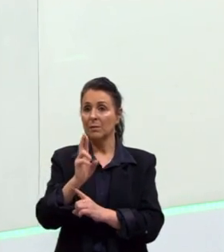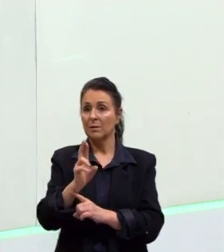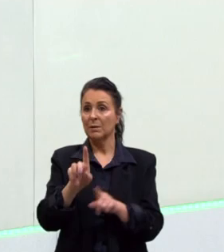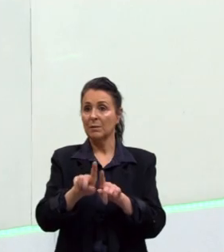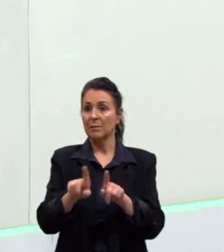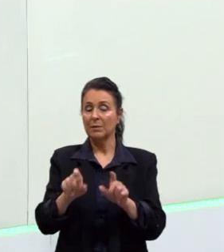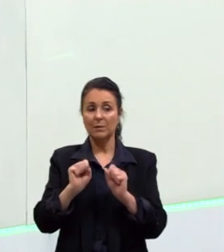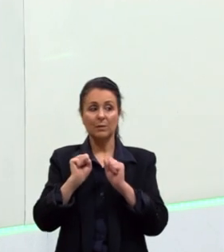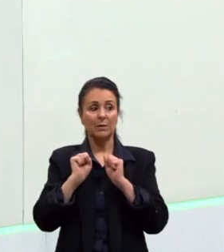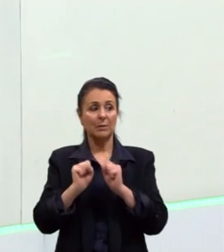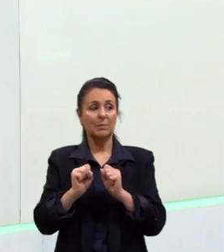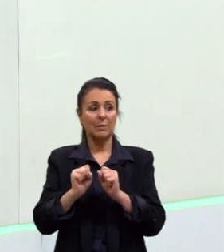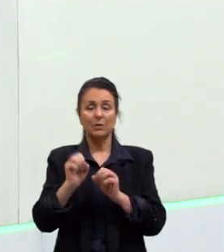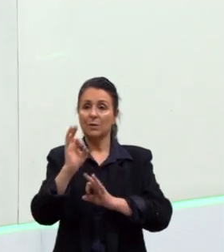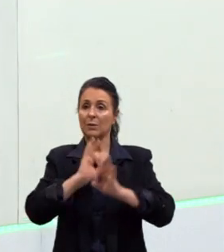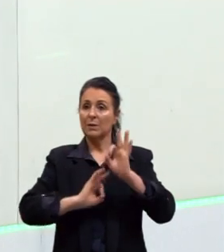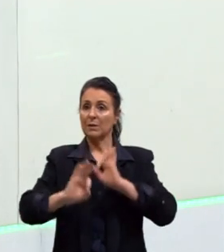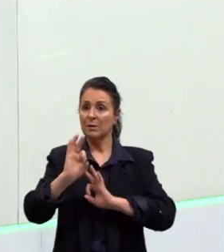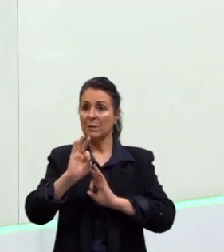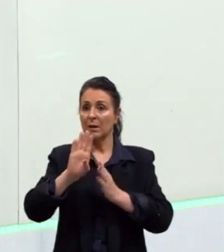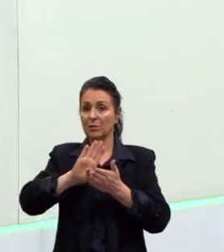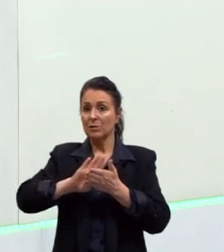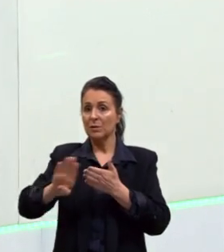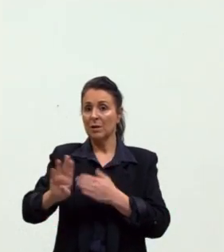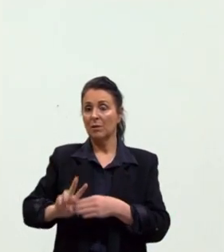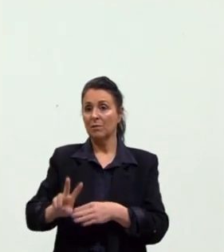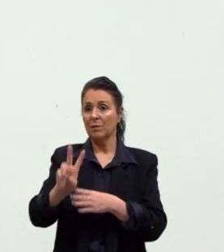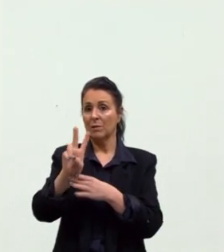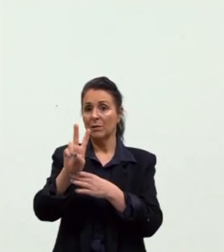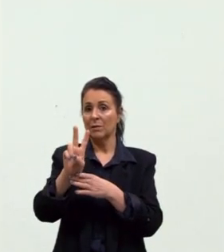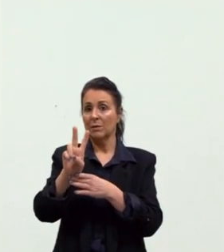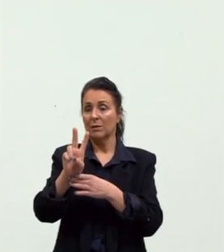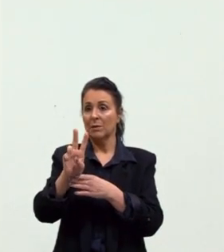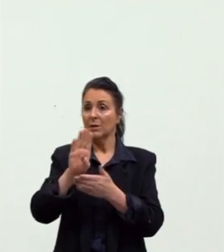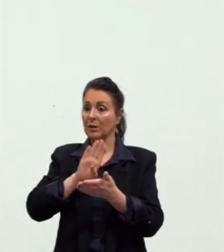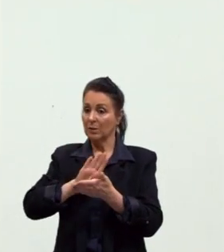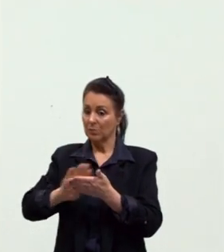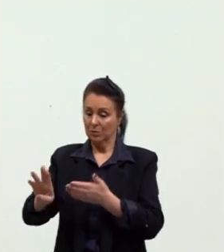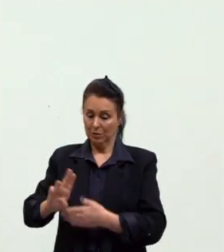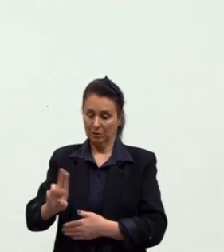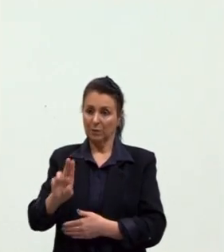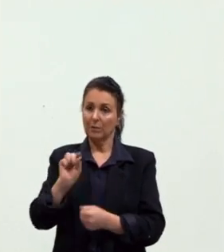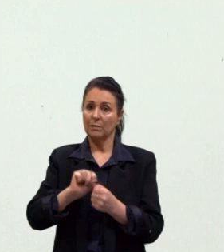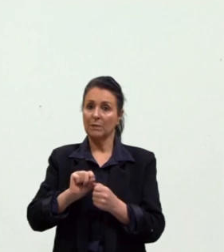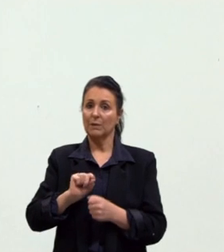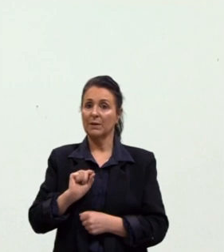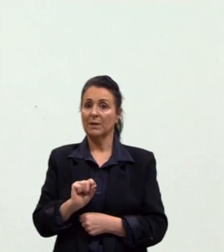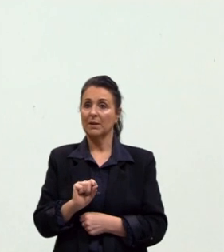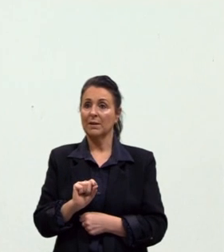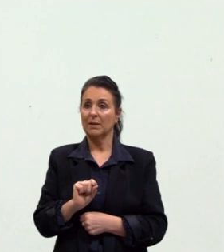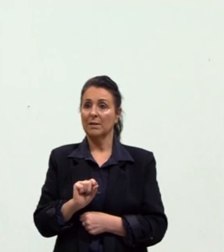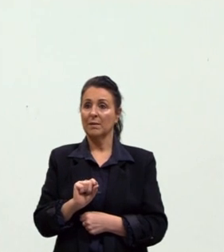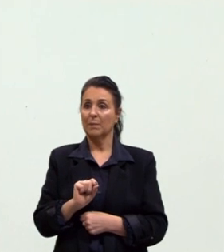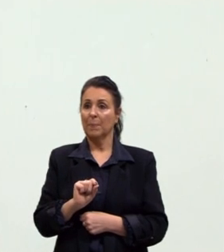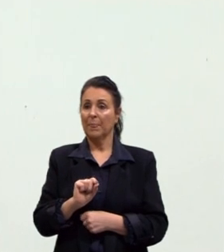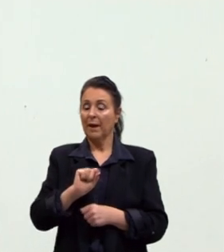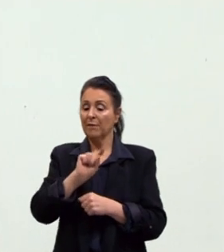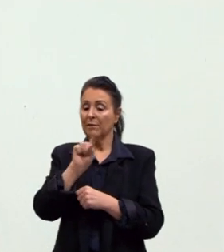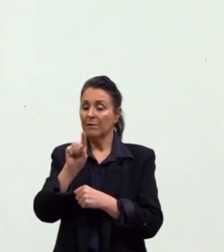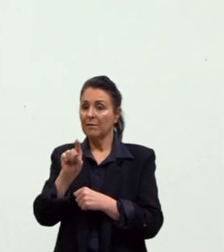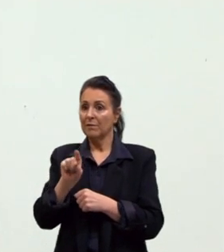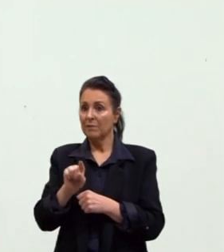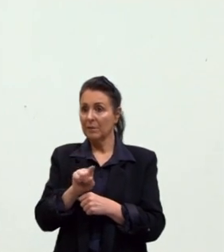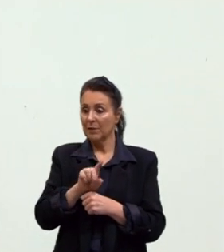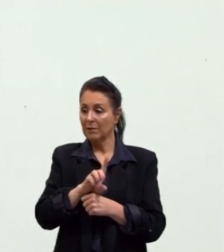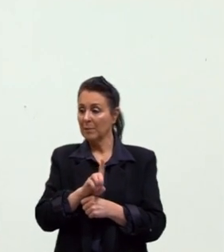Mas a gente pode arrumar né tirar esse valor aqui para a gente tirar esse valor que a gente faça a gente anda com essa,